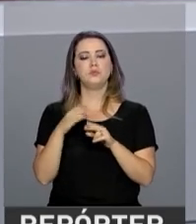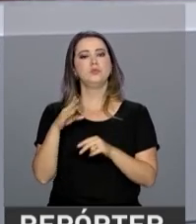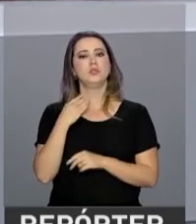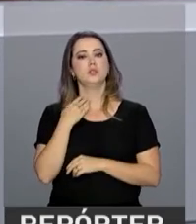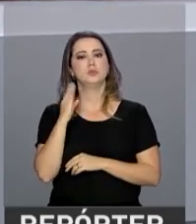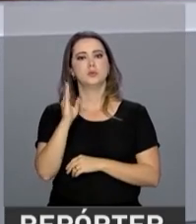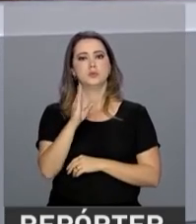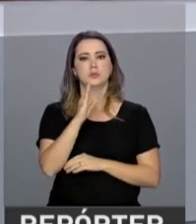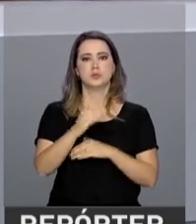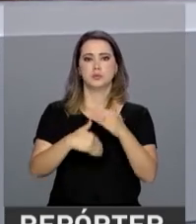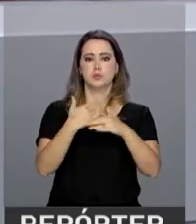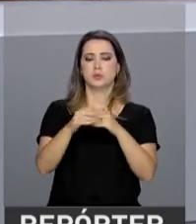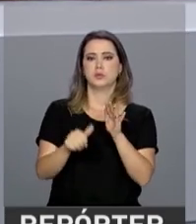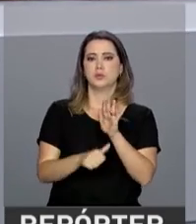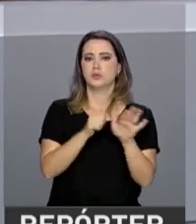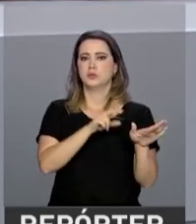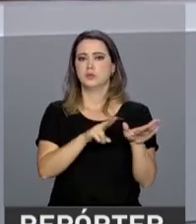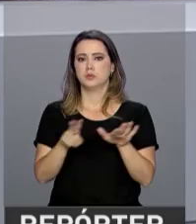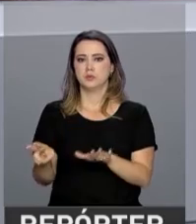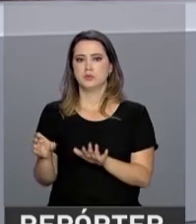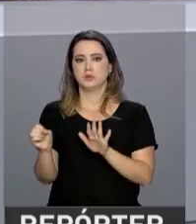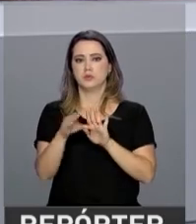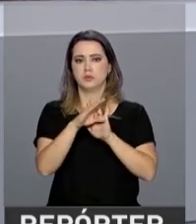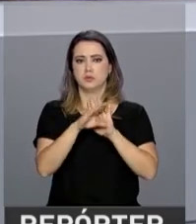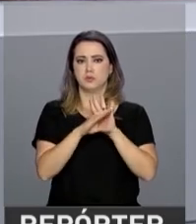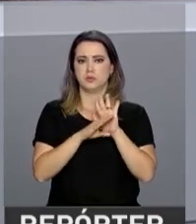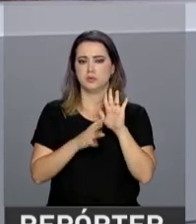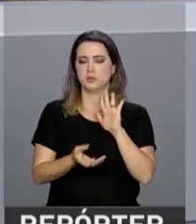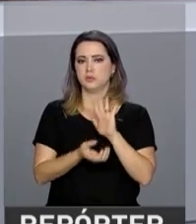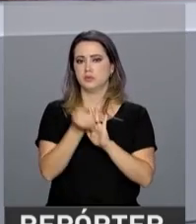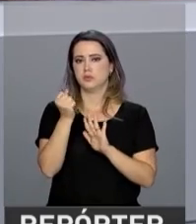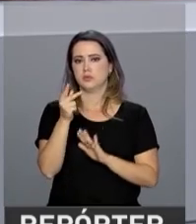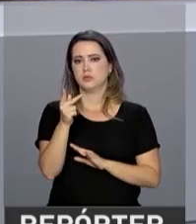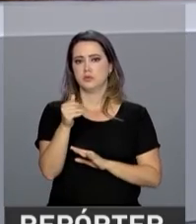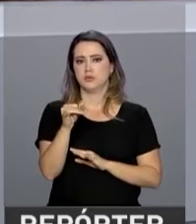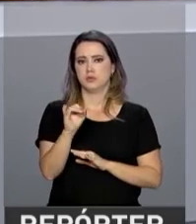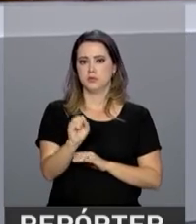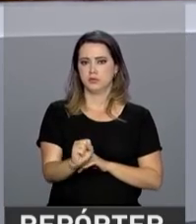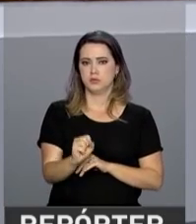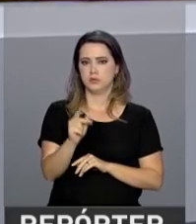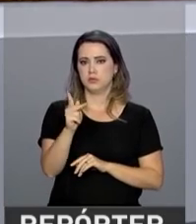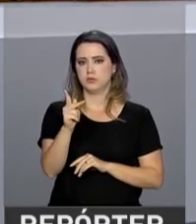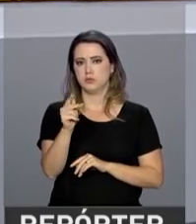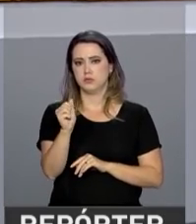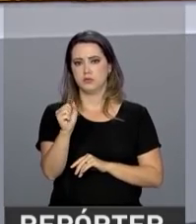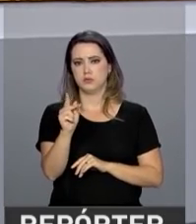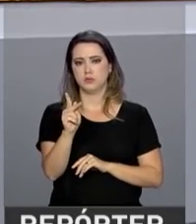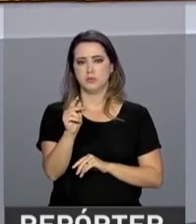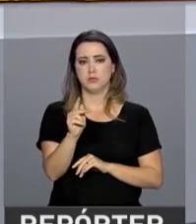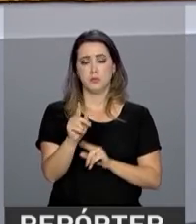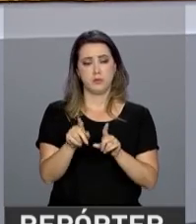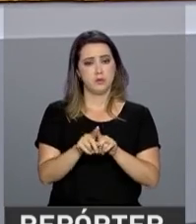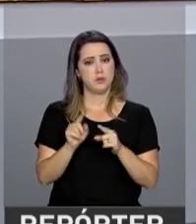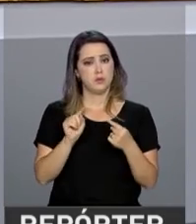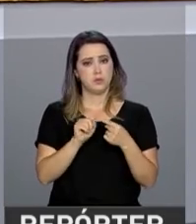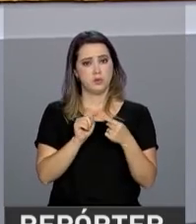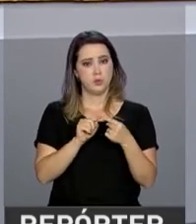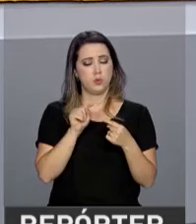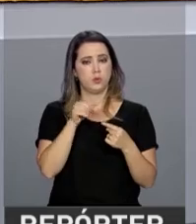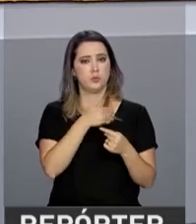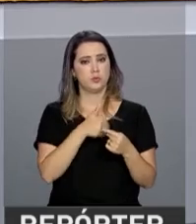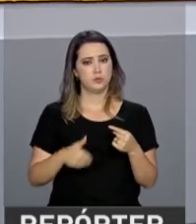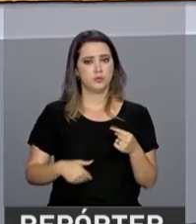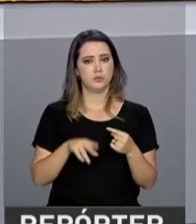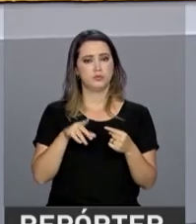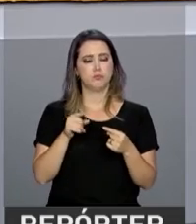brasil aumentou durante a primeira semana do novo cronograma de saques das contas inativas do espaço epe de acordo com o governo